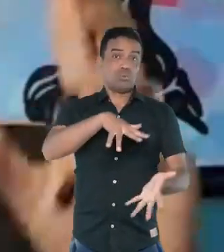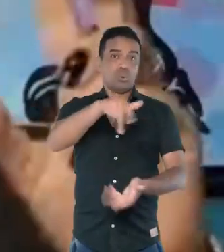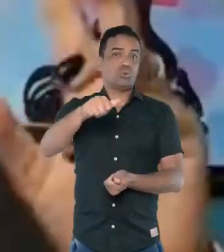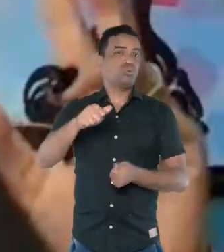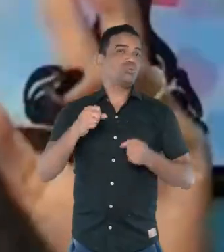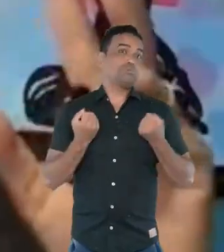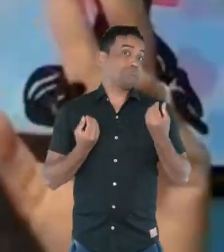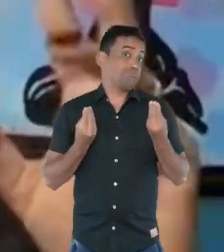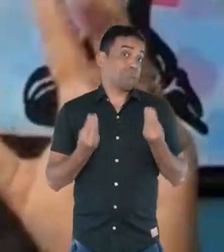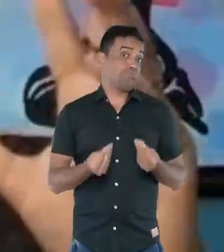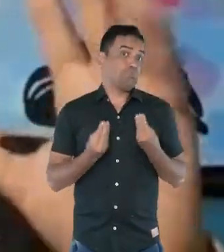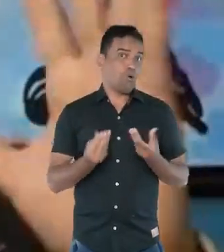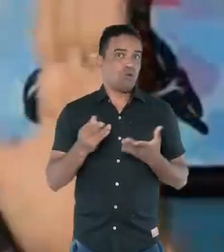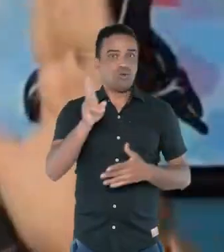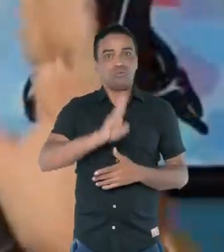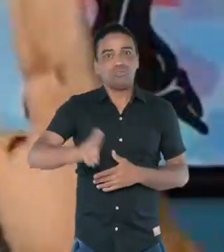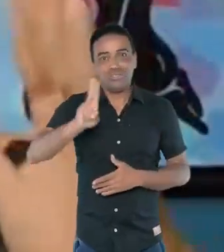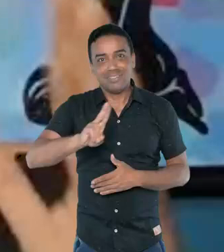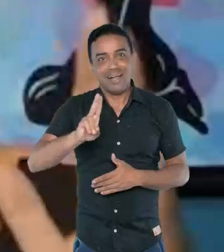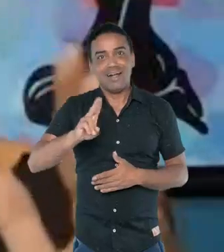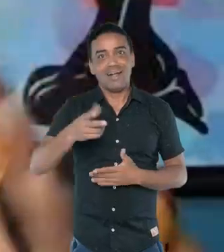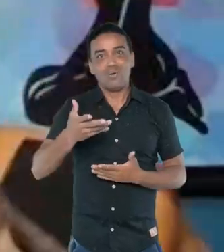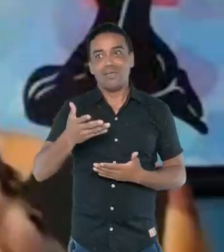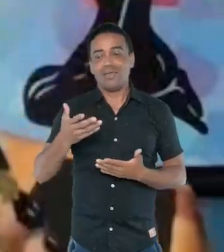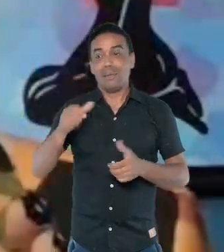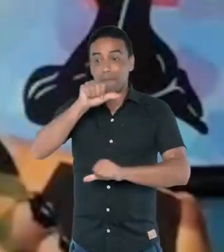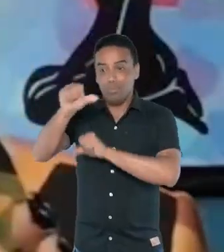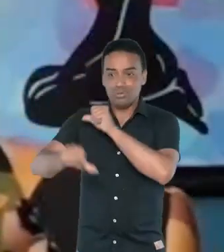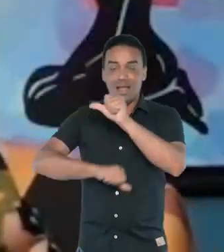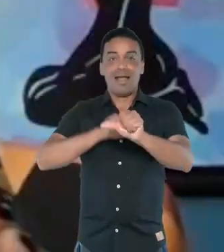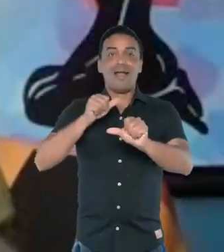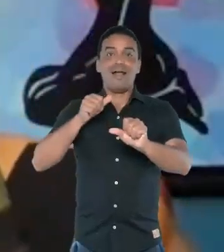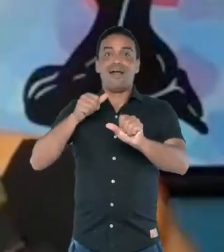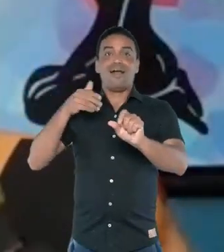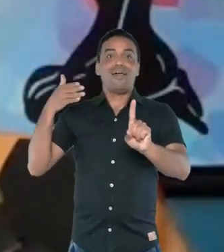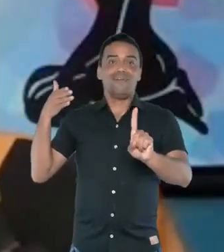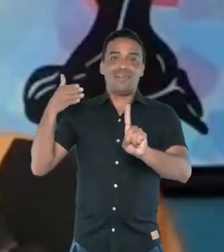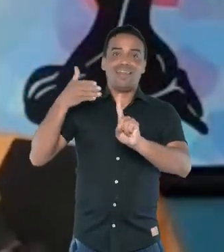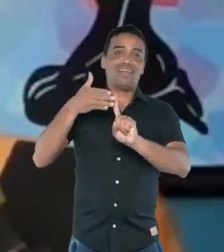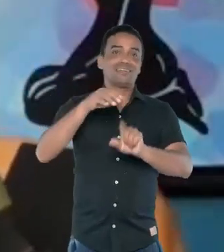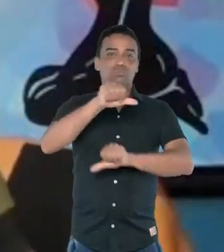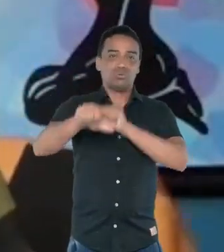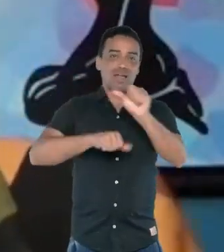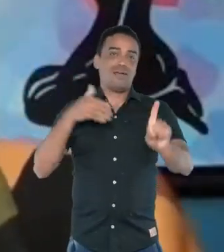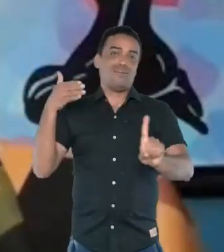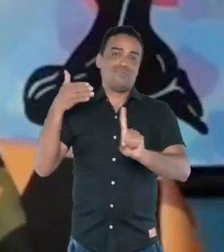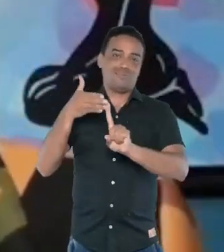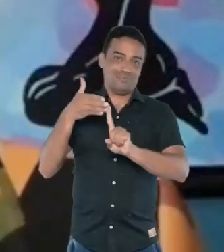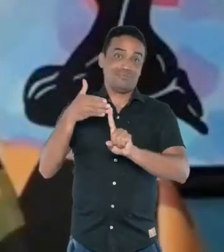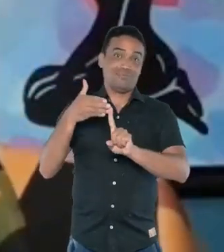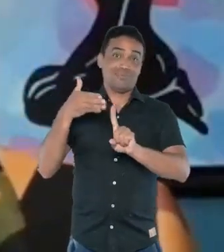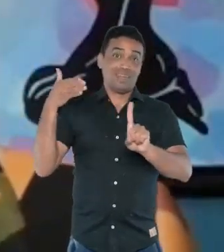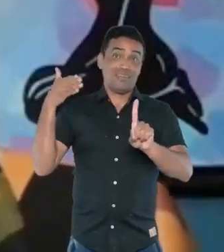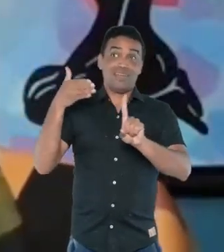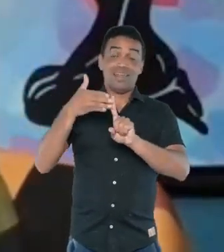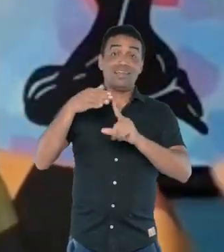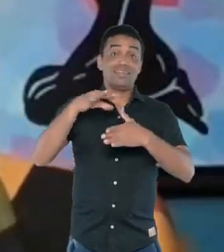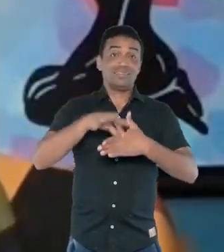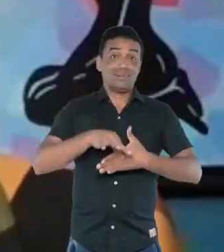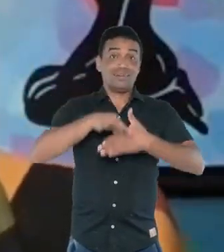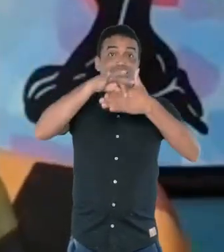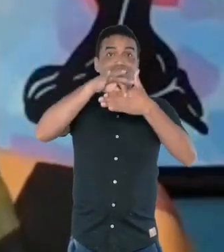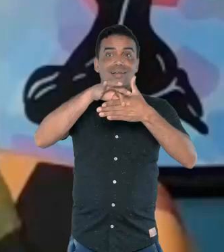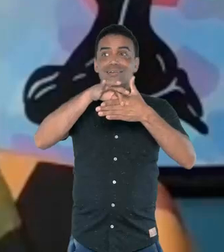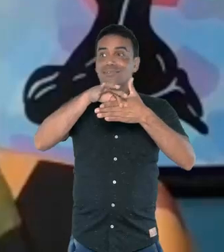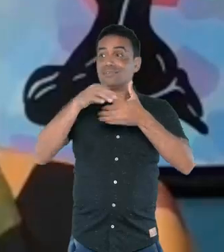gente pode usar aqui a liberdade de desnortear um pouco as referências e a gente olhar para as grandes referências de liderança que estão à